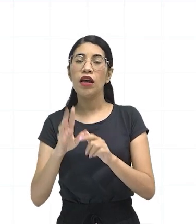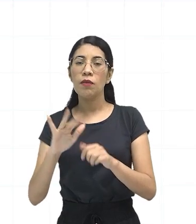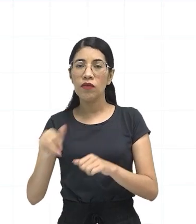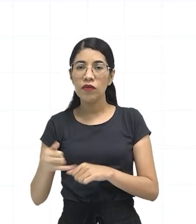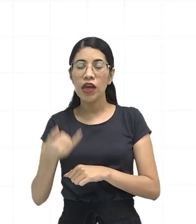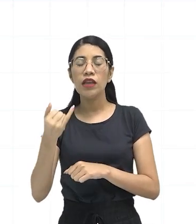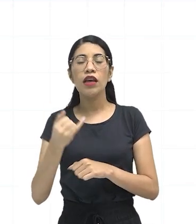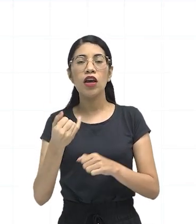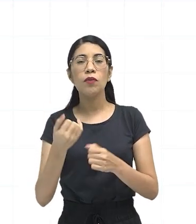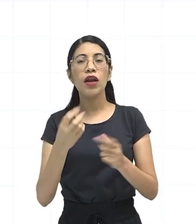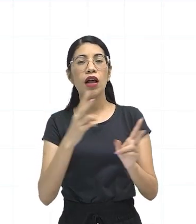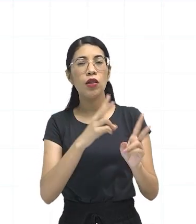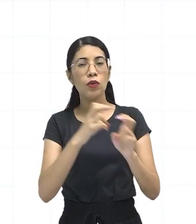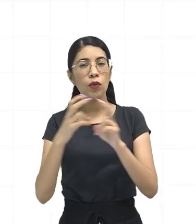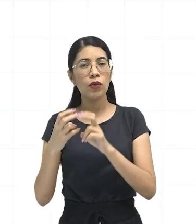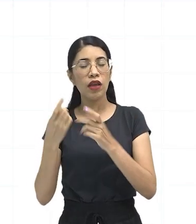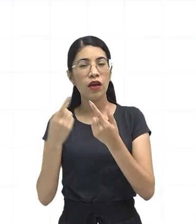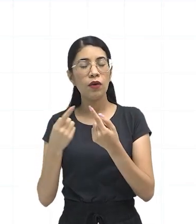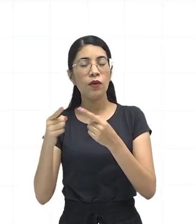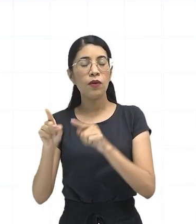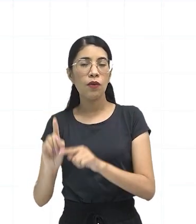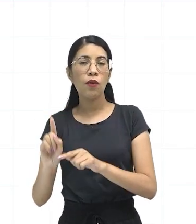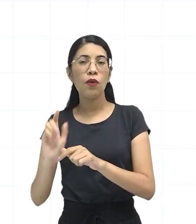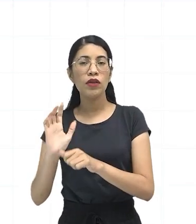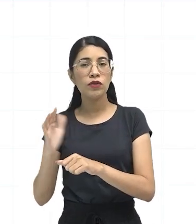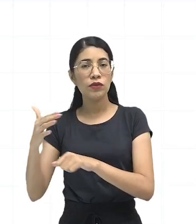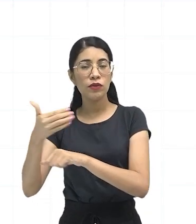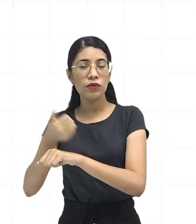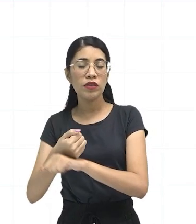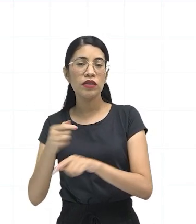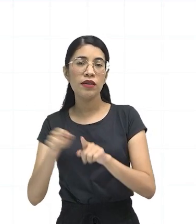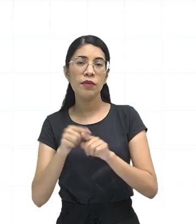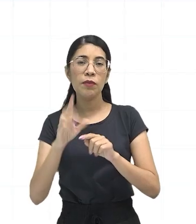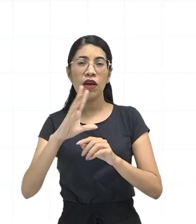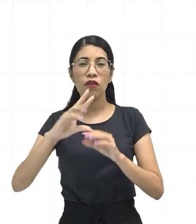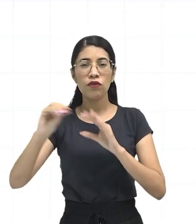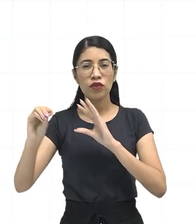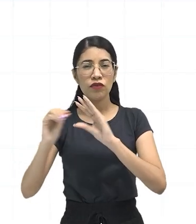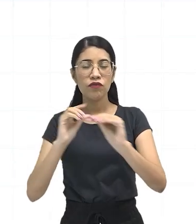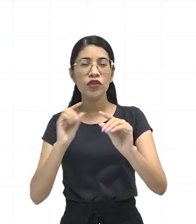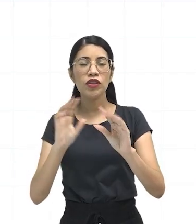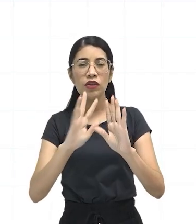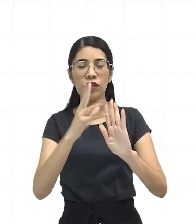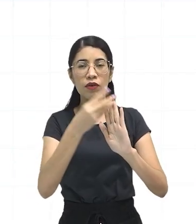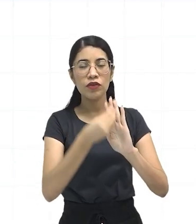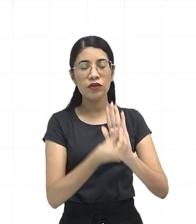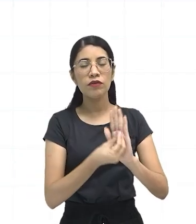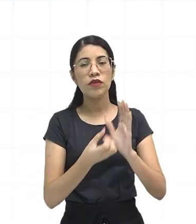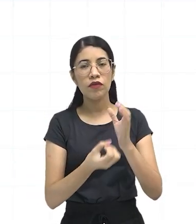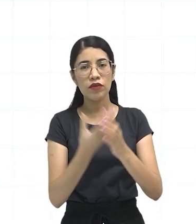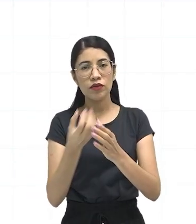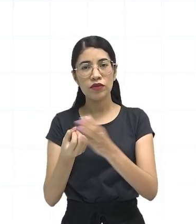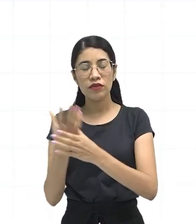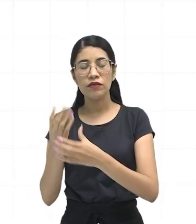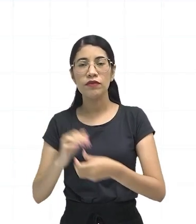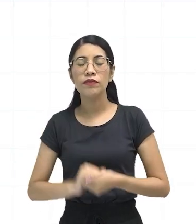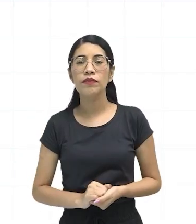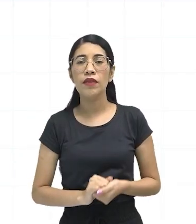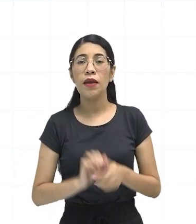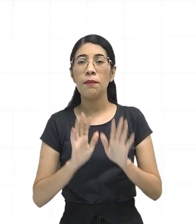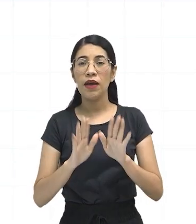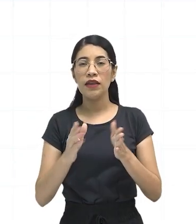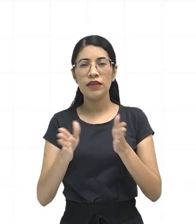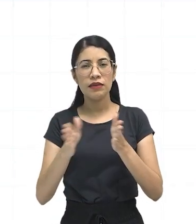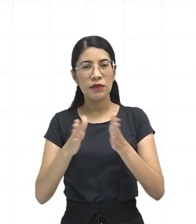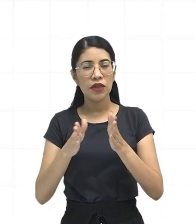poderosa usada pelos escravizados em suas fugas e formação dos quilombos. Então, observem que nessa